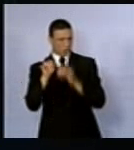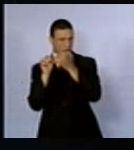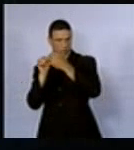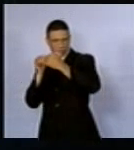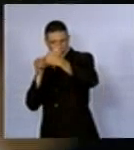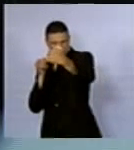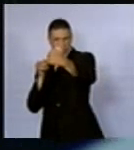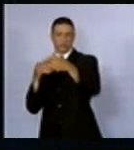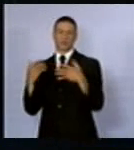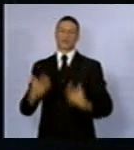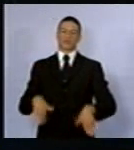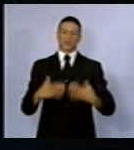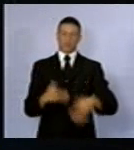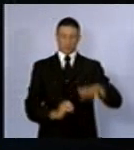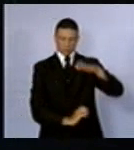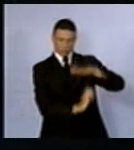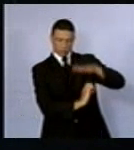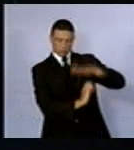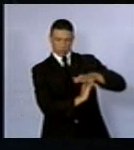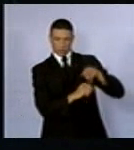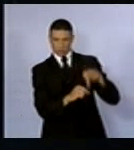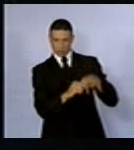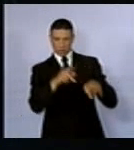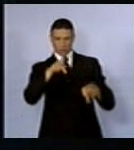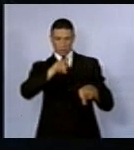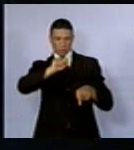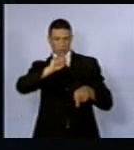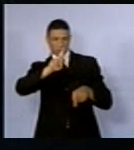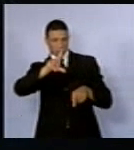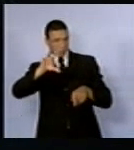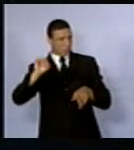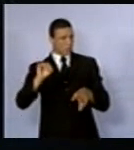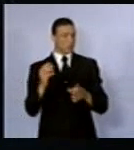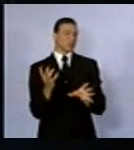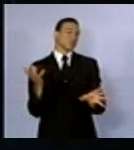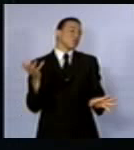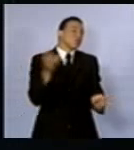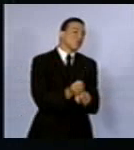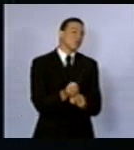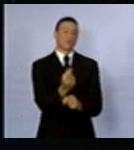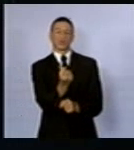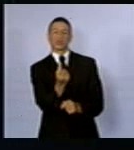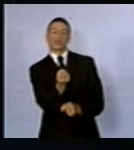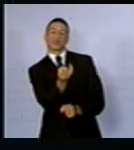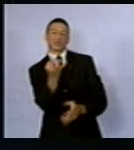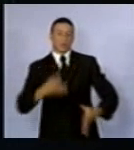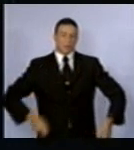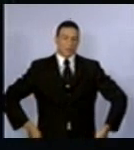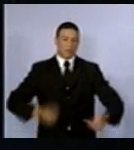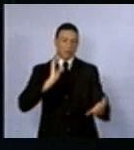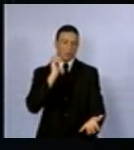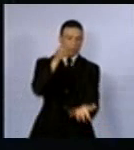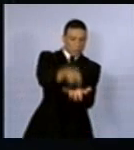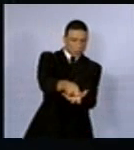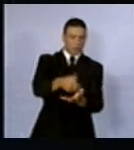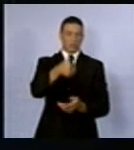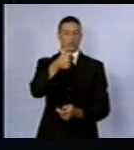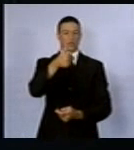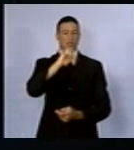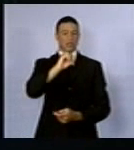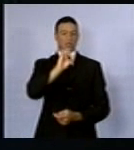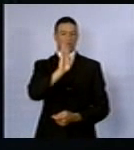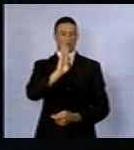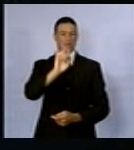que a Eletropaulo tem, nós estaríamos falando em 10 bilhões de ativos para a linha,